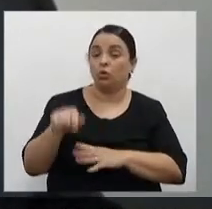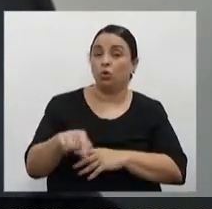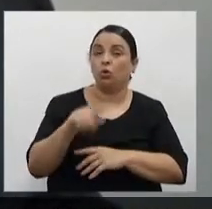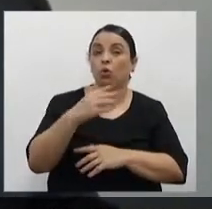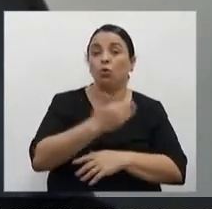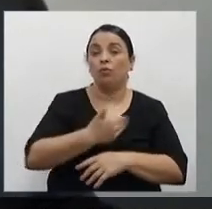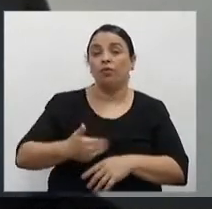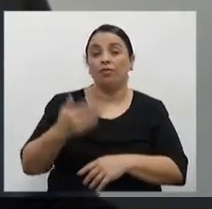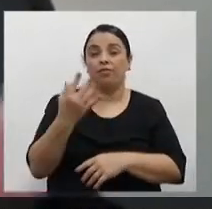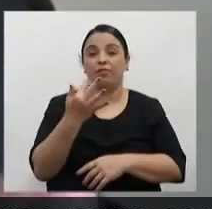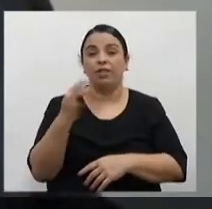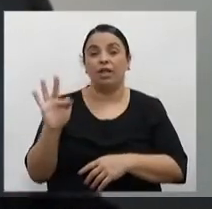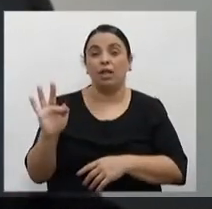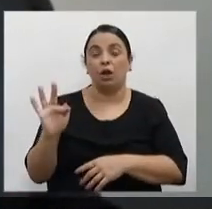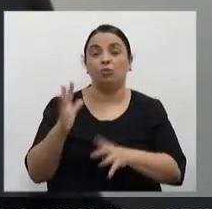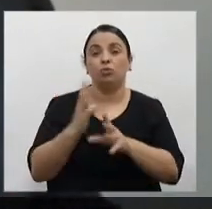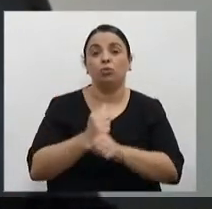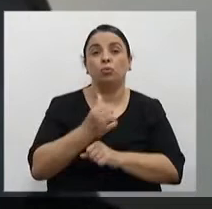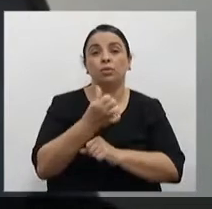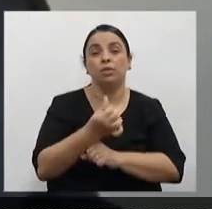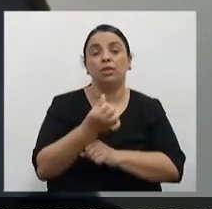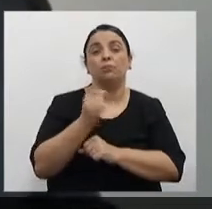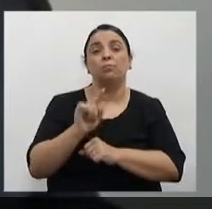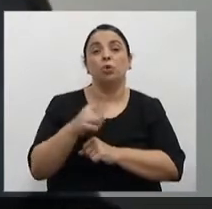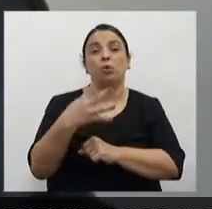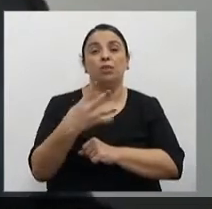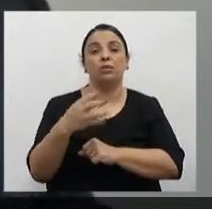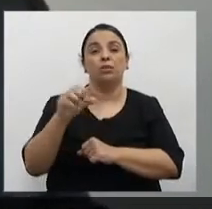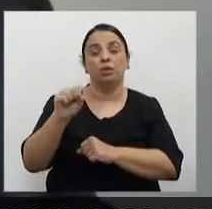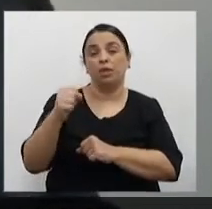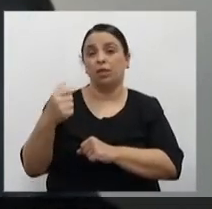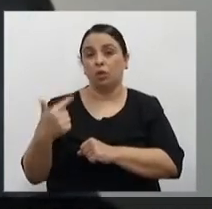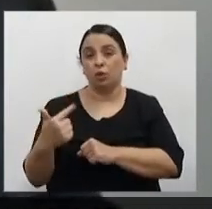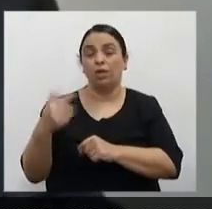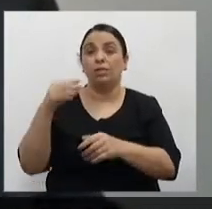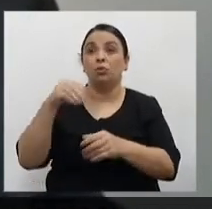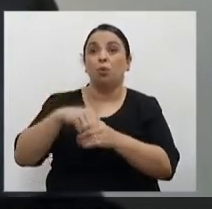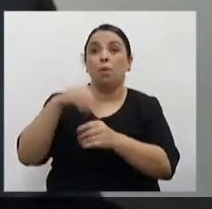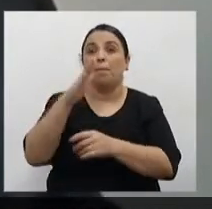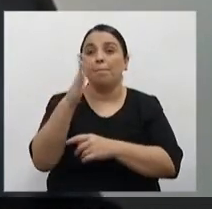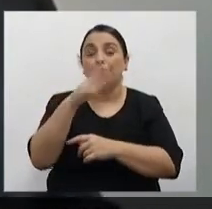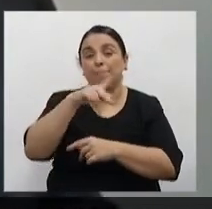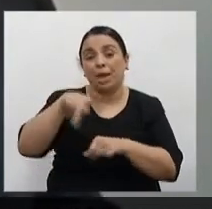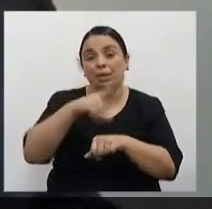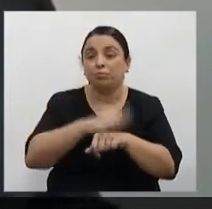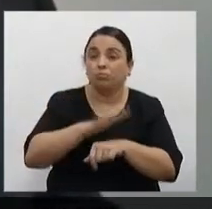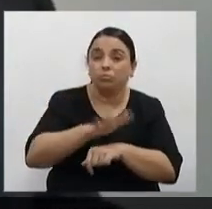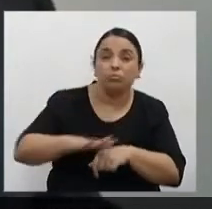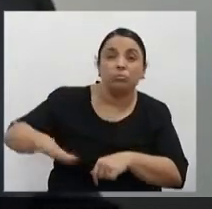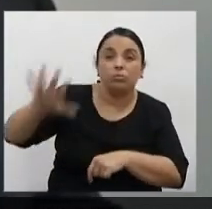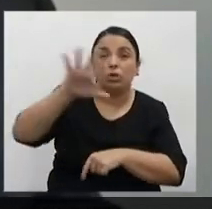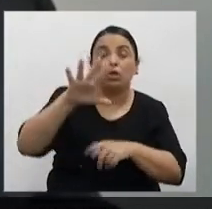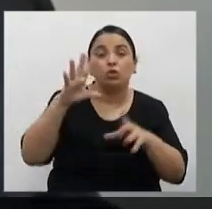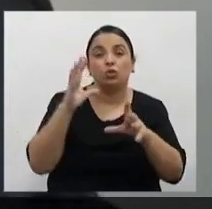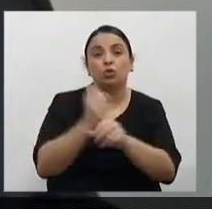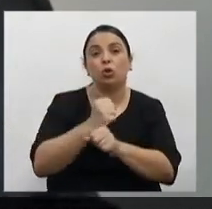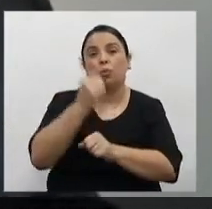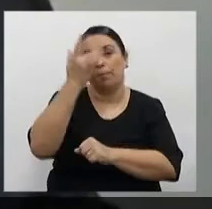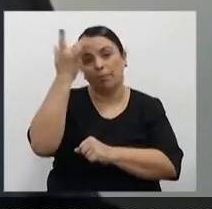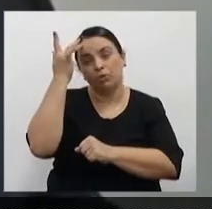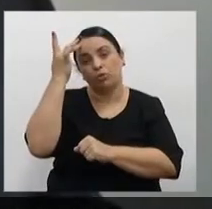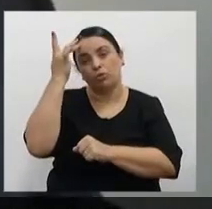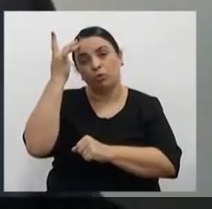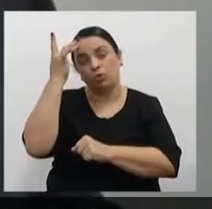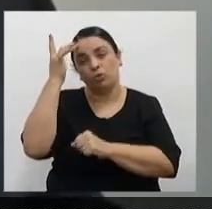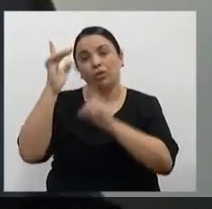6.472 no país. Como foi dito aí pela Janaína, subsecretária, e Minas Gerais com